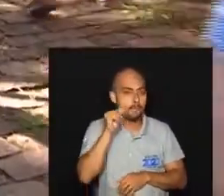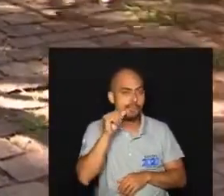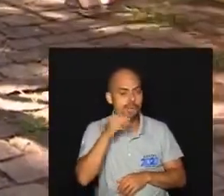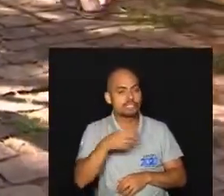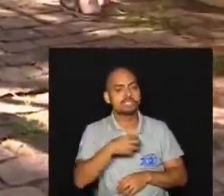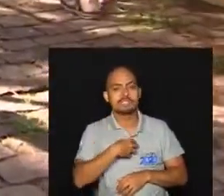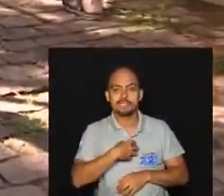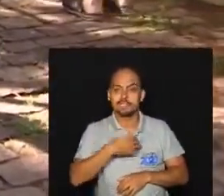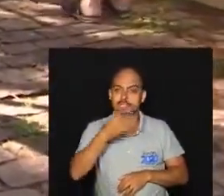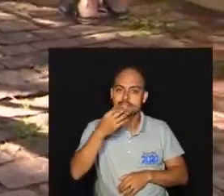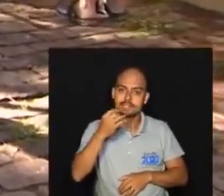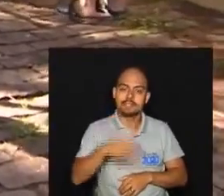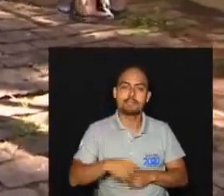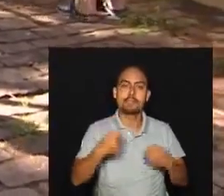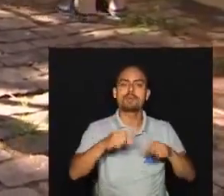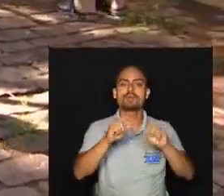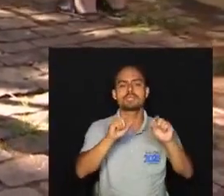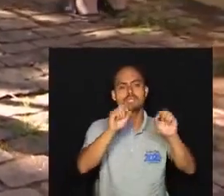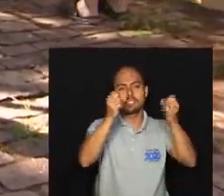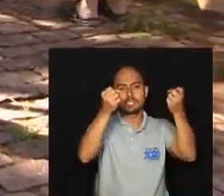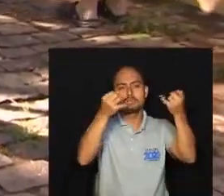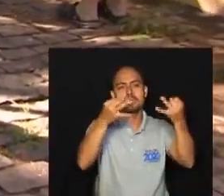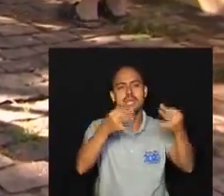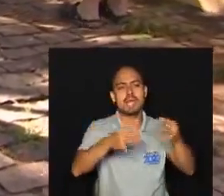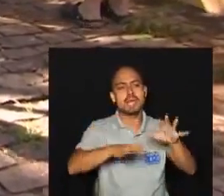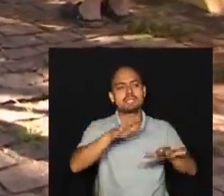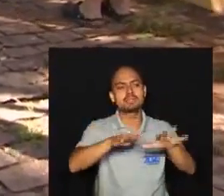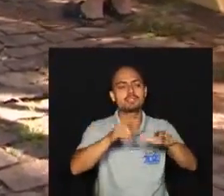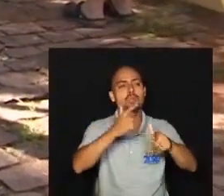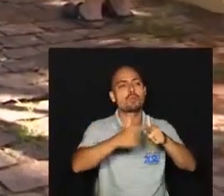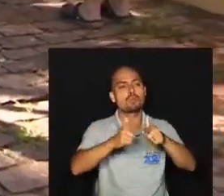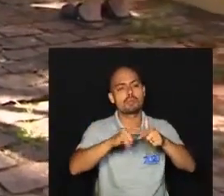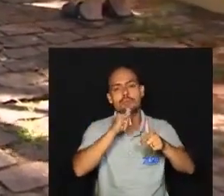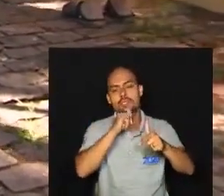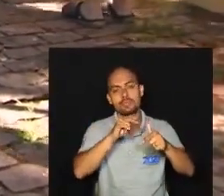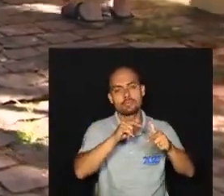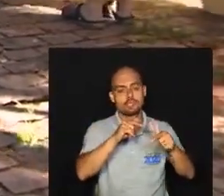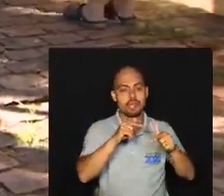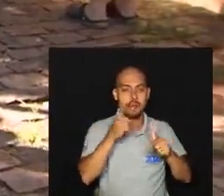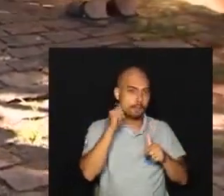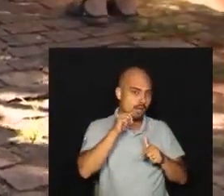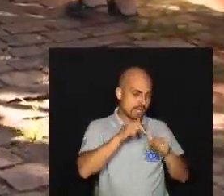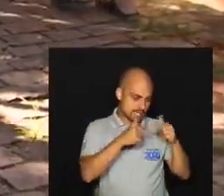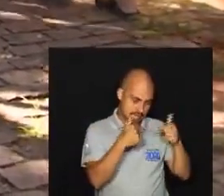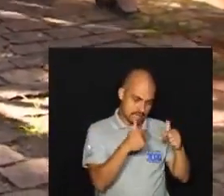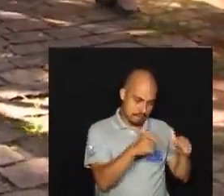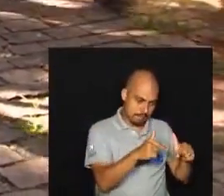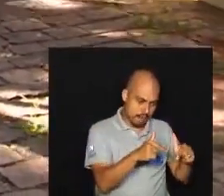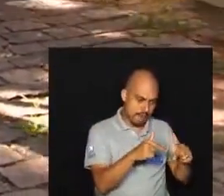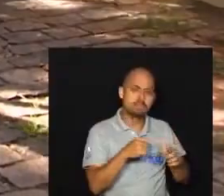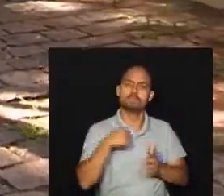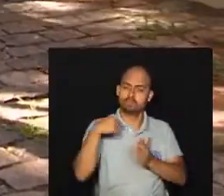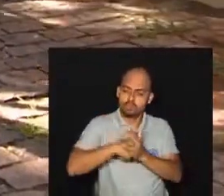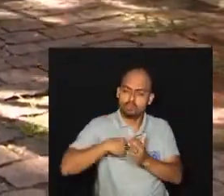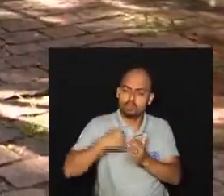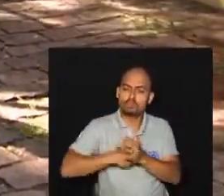sente na pele pode dizer o que uma mulher às vezes passa para trabalhar fora, na luta da igualdade,